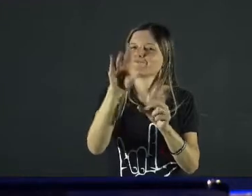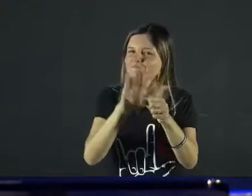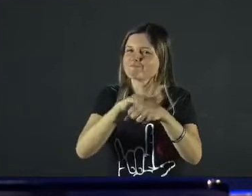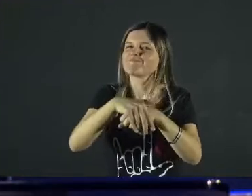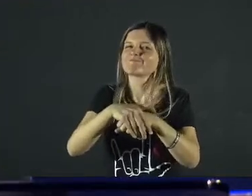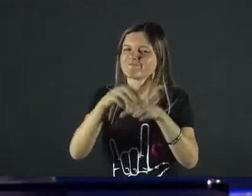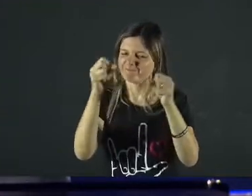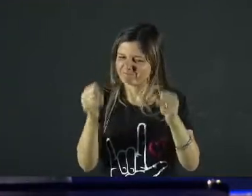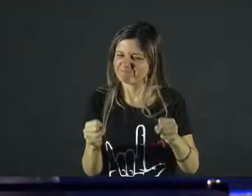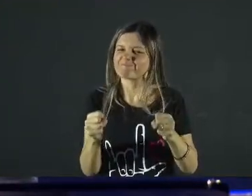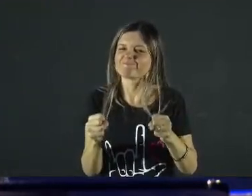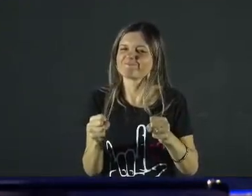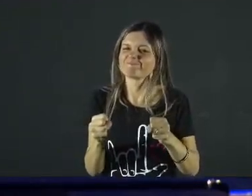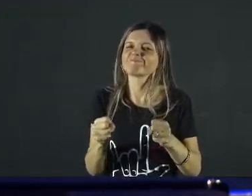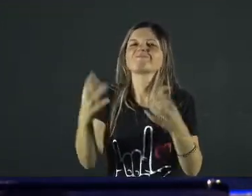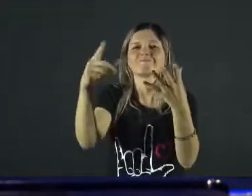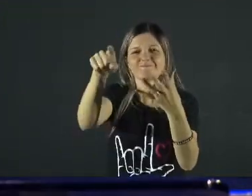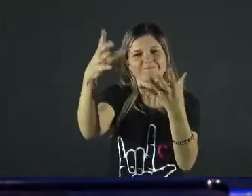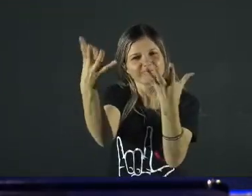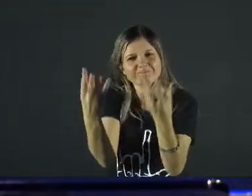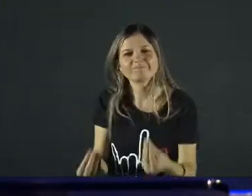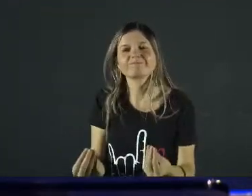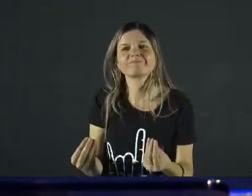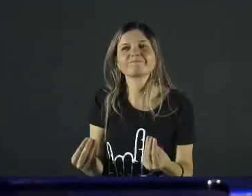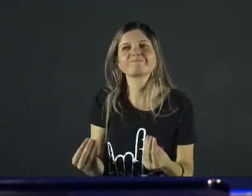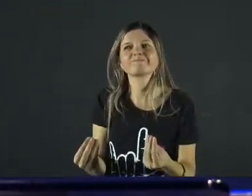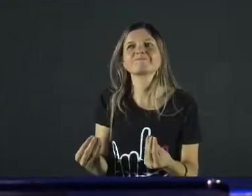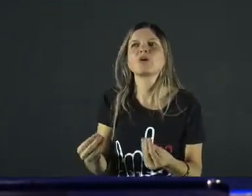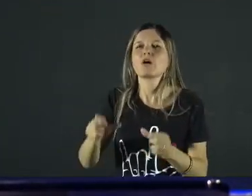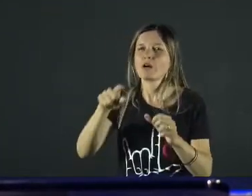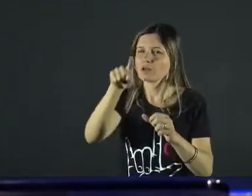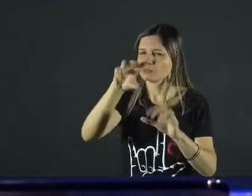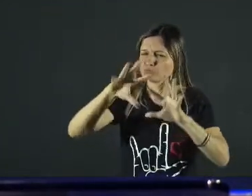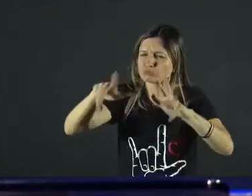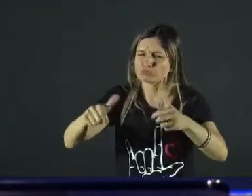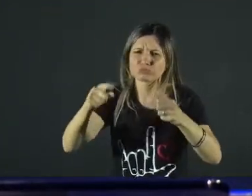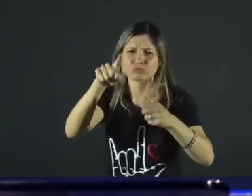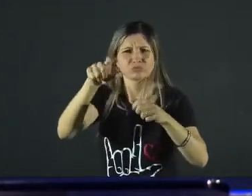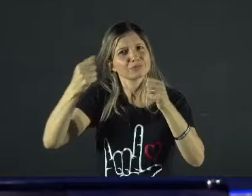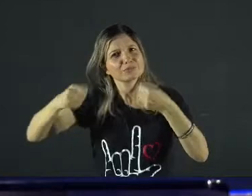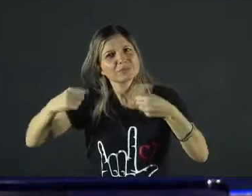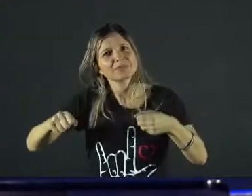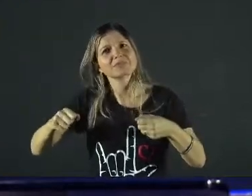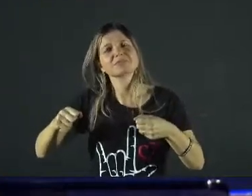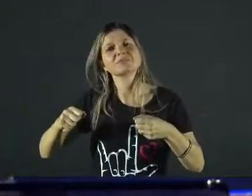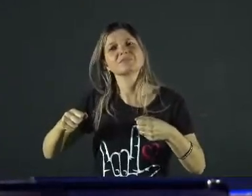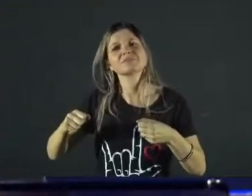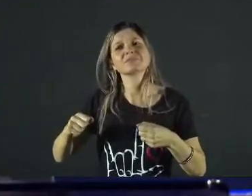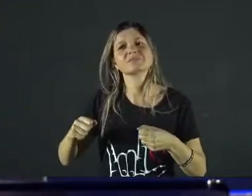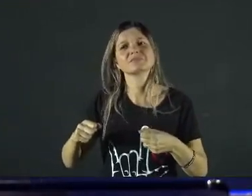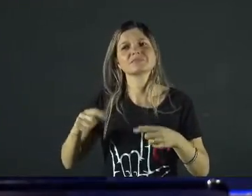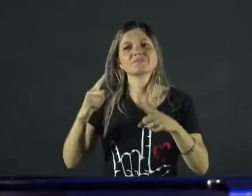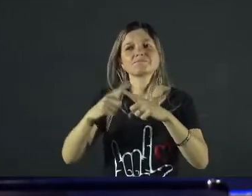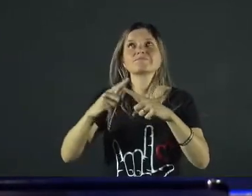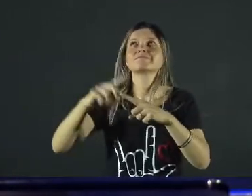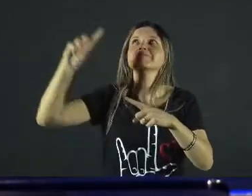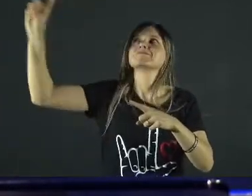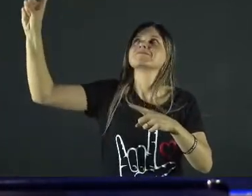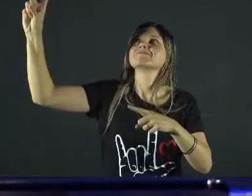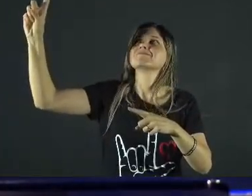tomar posse, você vai receber aquilo que você precisa. Porque Deus, Ele